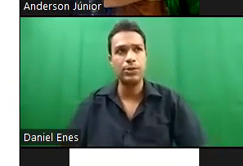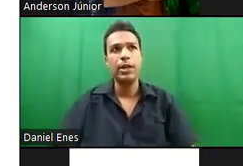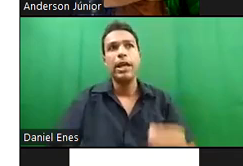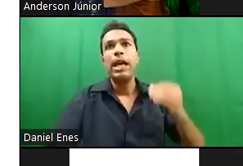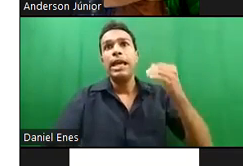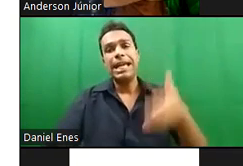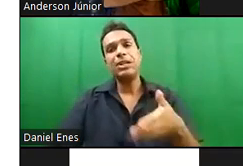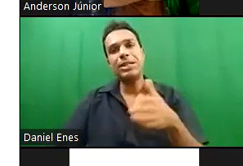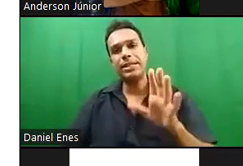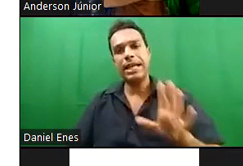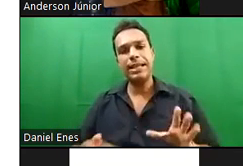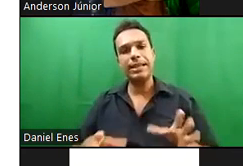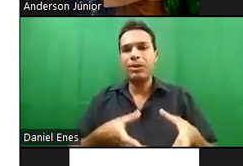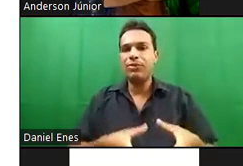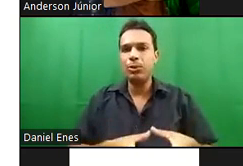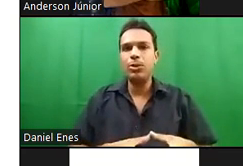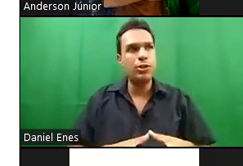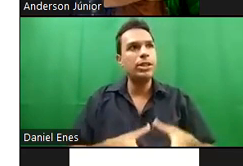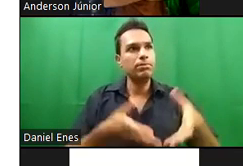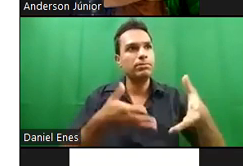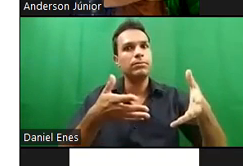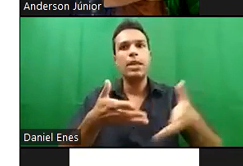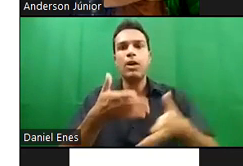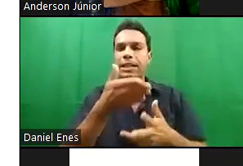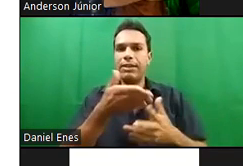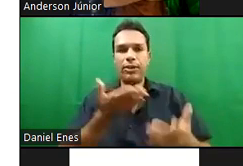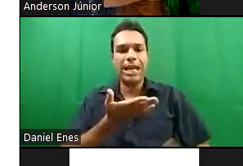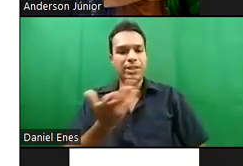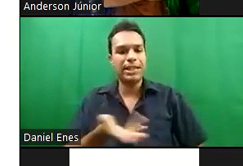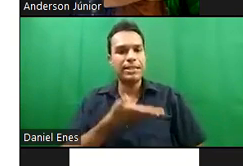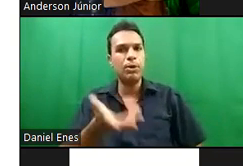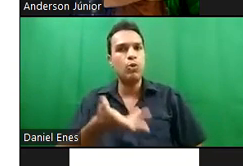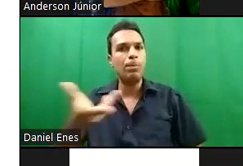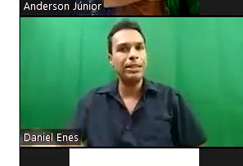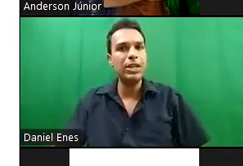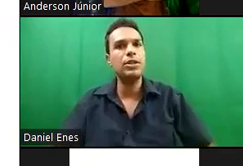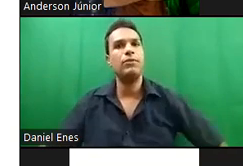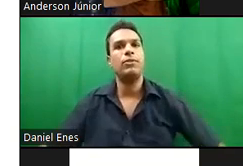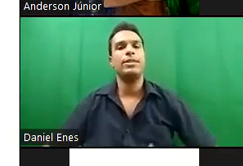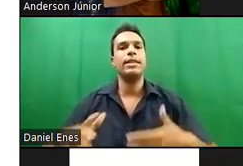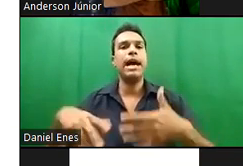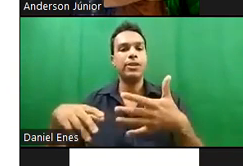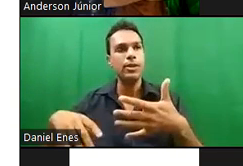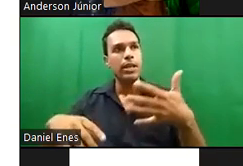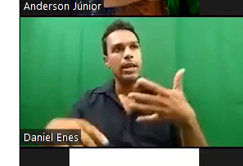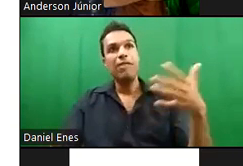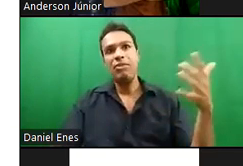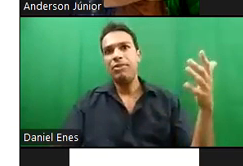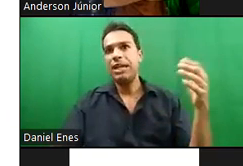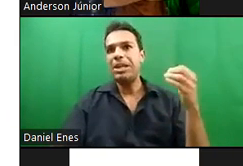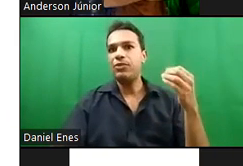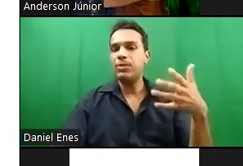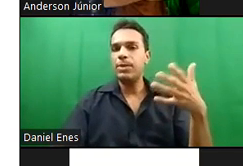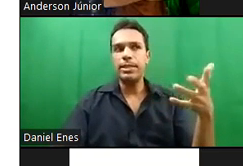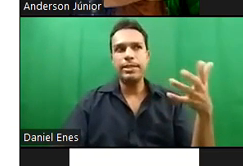significados. E a língua de sinais, ela tem uma fonologia, né? Eu falei da fonética, que ela se preocupa em descrever os sinais, e aí vai